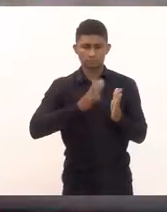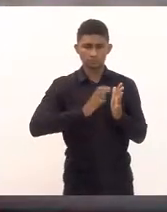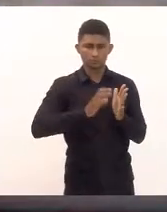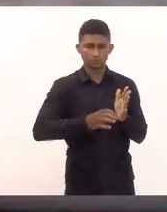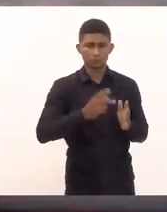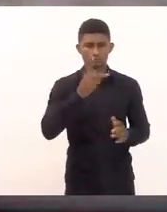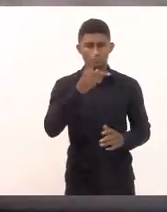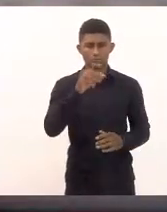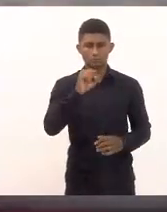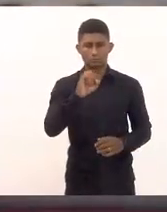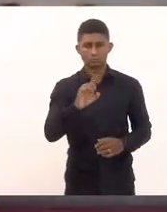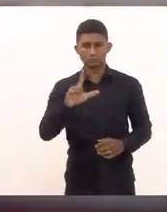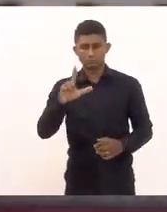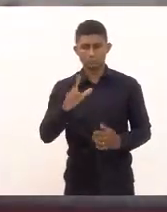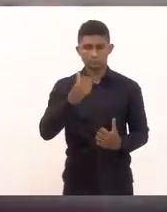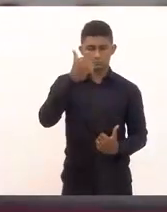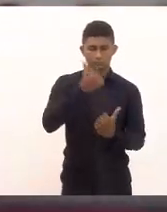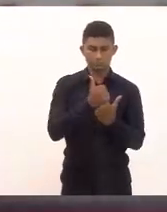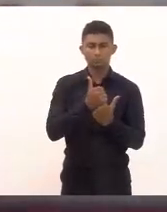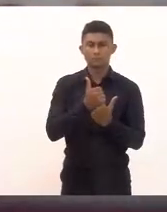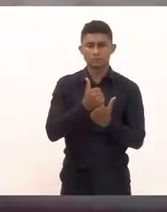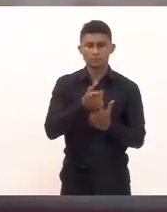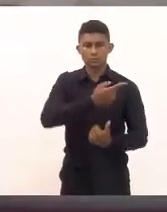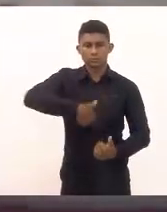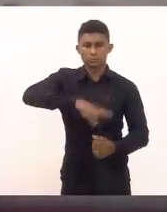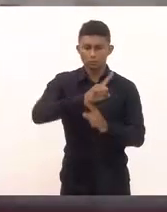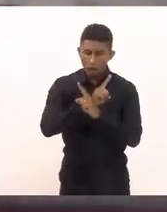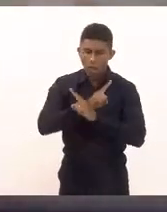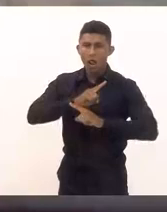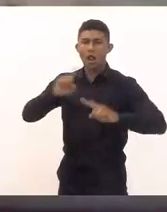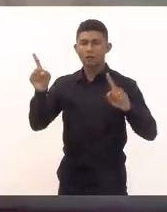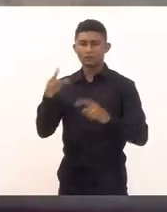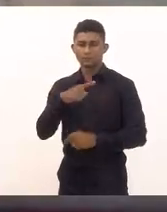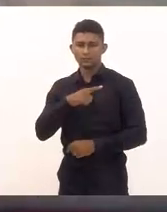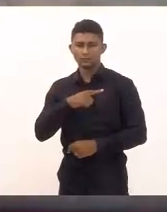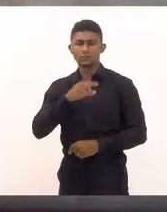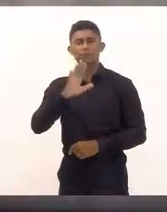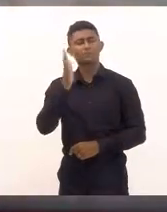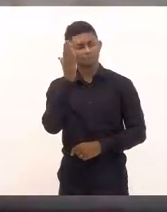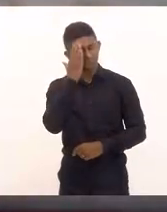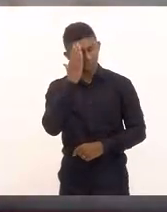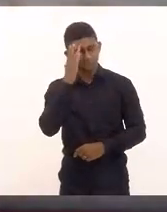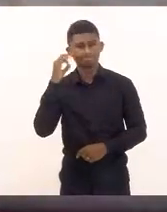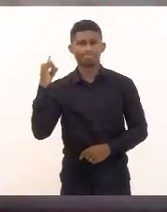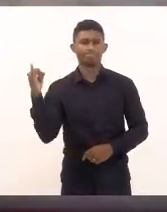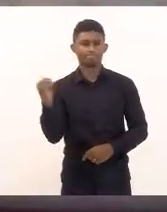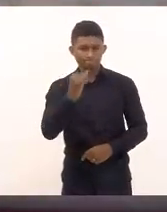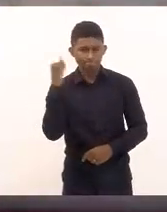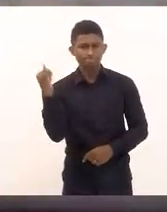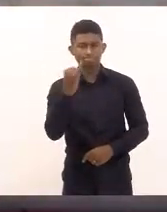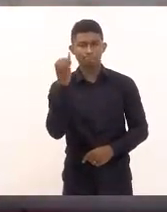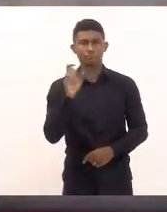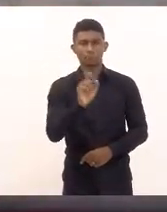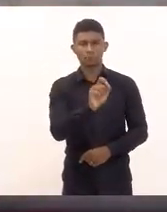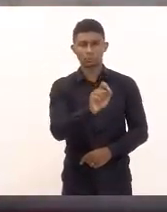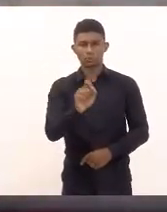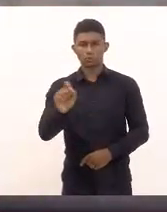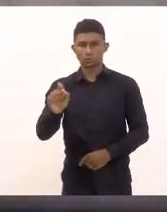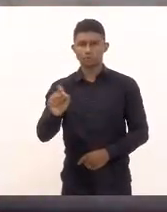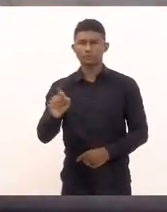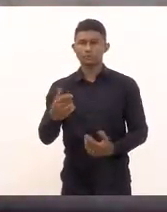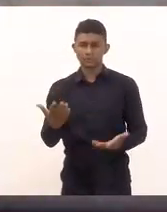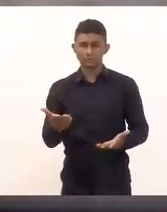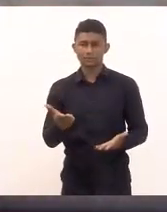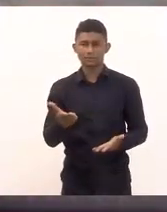e fazemos a crítica quando necessária, mas entendemos a necessidade de que haja isonomia, de que